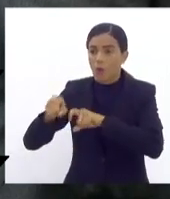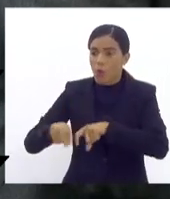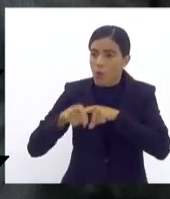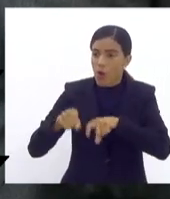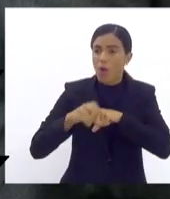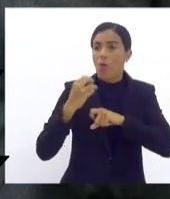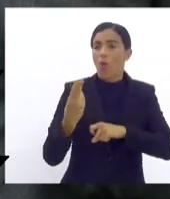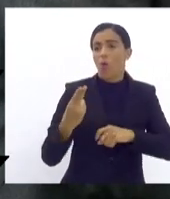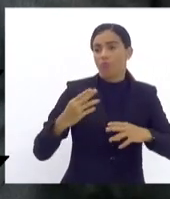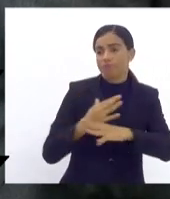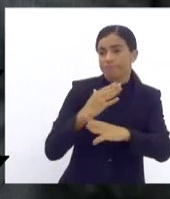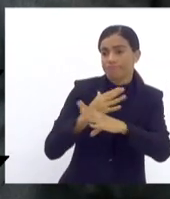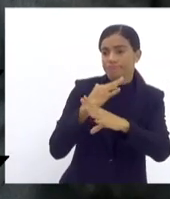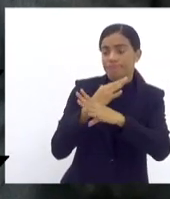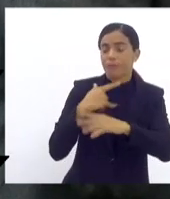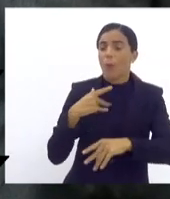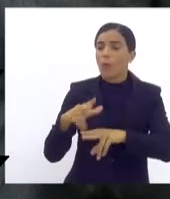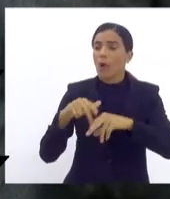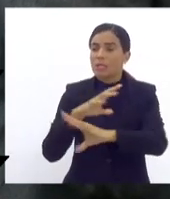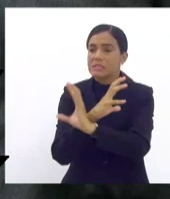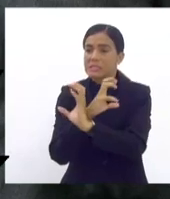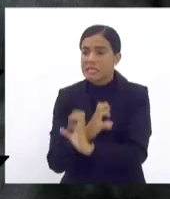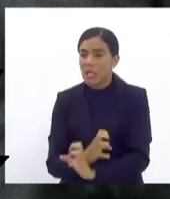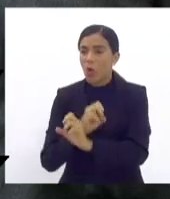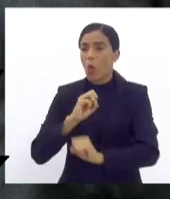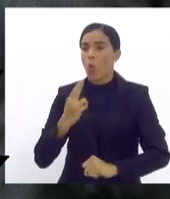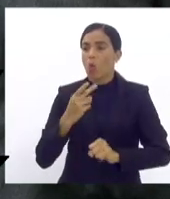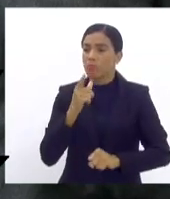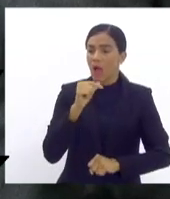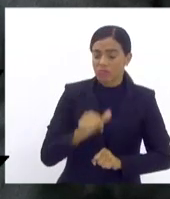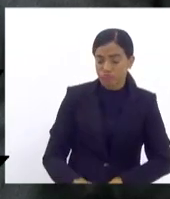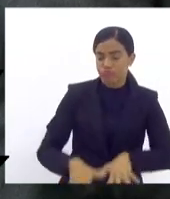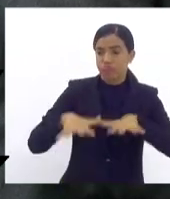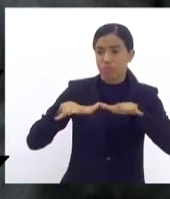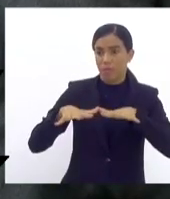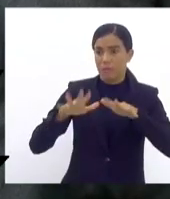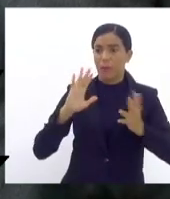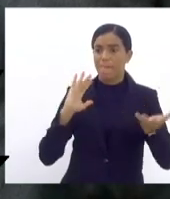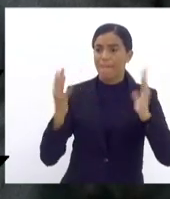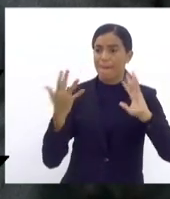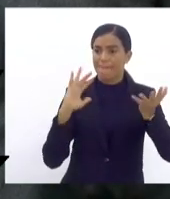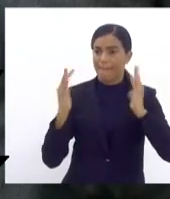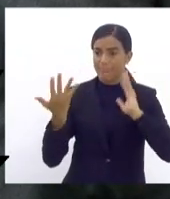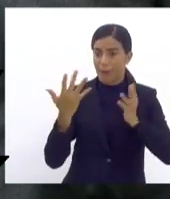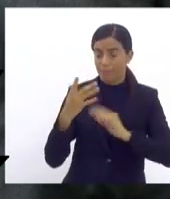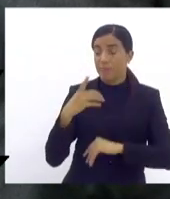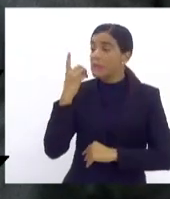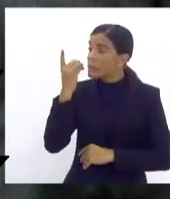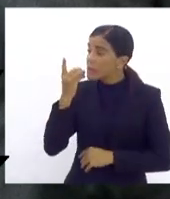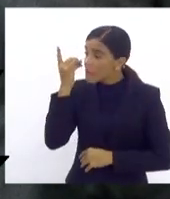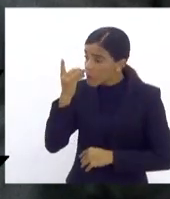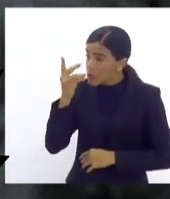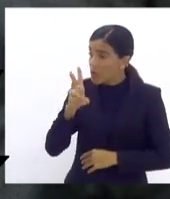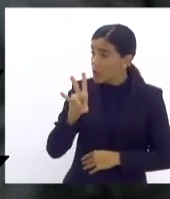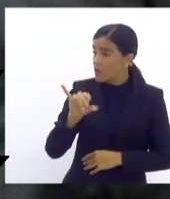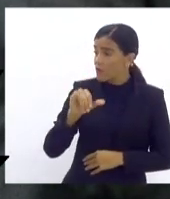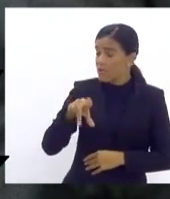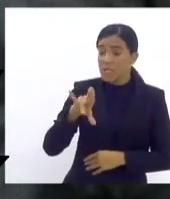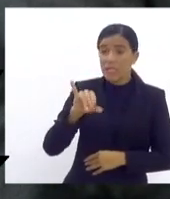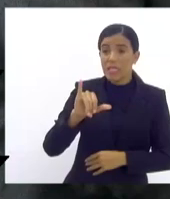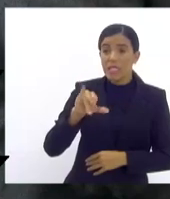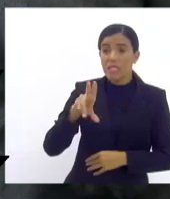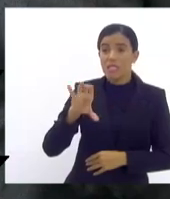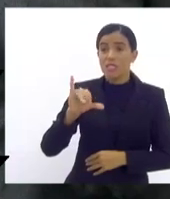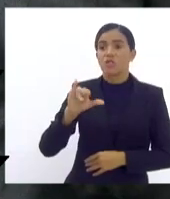urbana decorrente de secas, enchentes ou qualquer evento hidrológico extremo. Para parecer, deputado Vinícius Cozzolino. Senhor